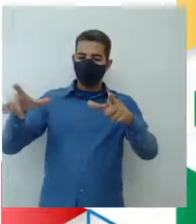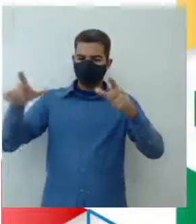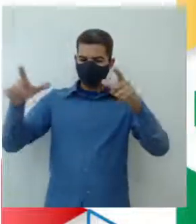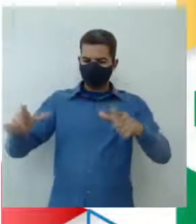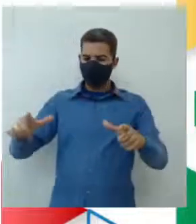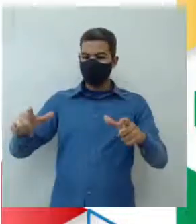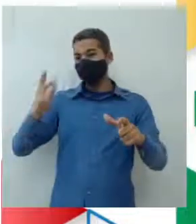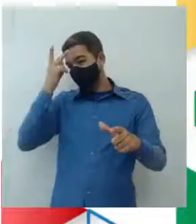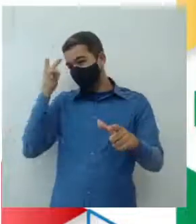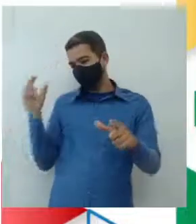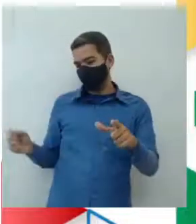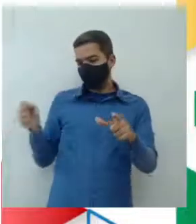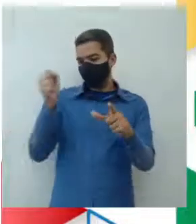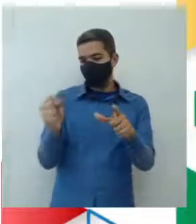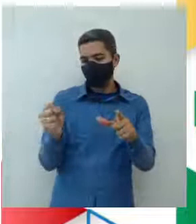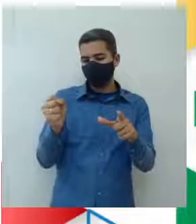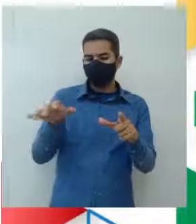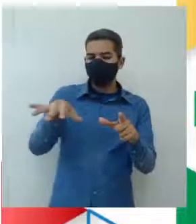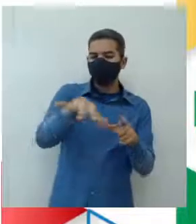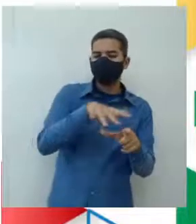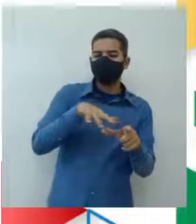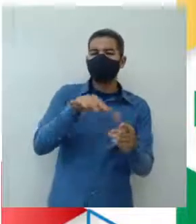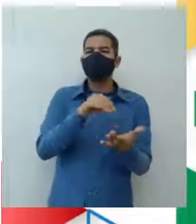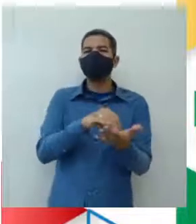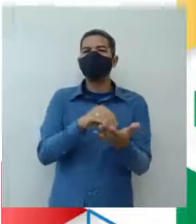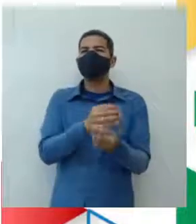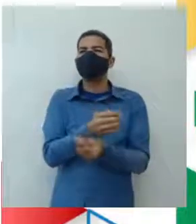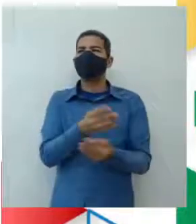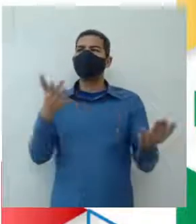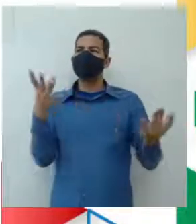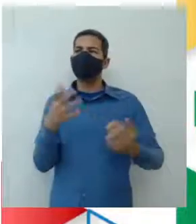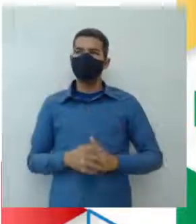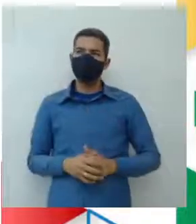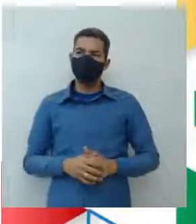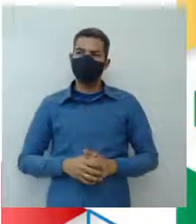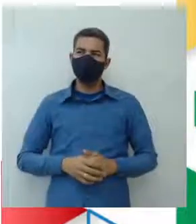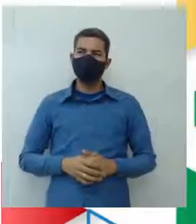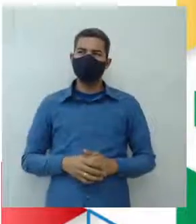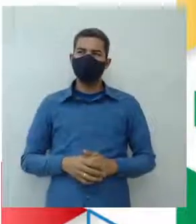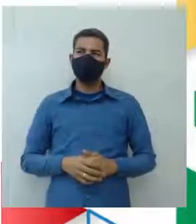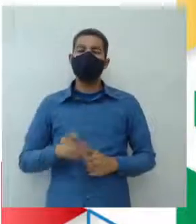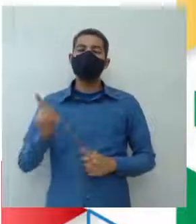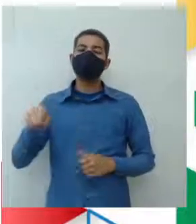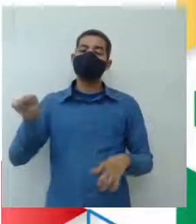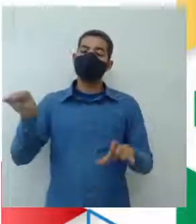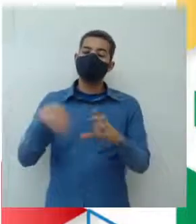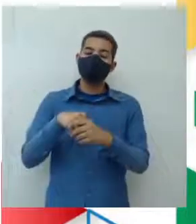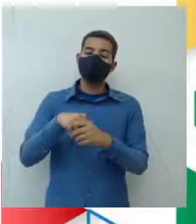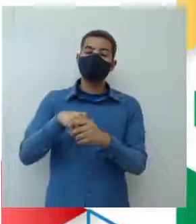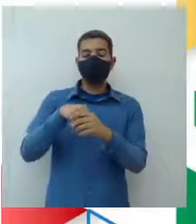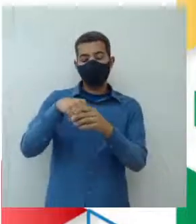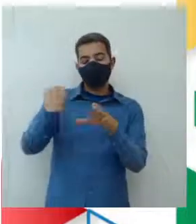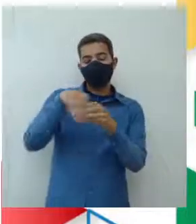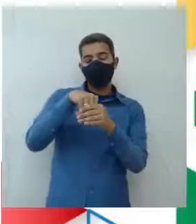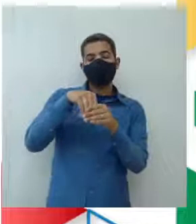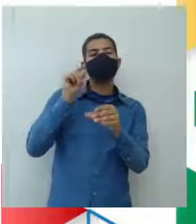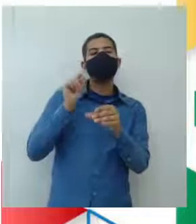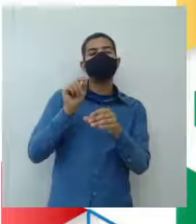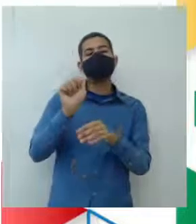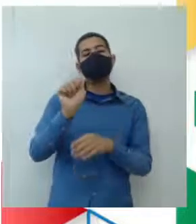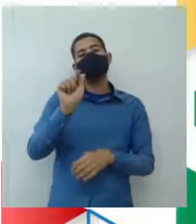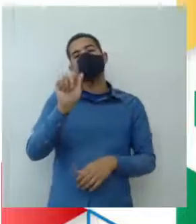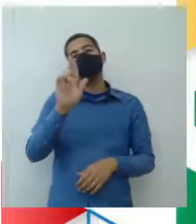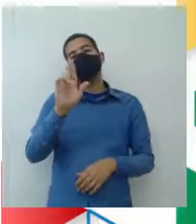Então, a grande parte dessas terras brasileiras elas estão concentradas dentro do agronegócio, que é justamente os gêneros agrícolas